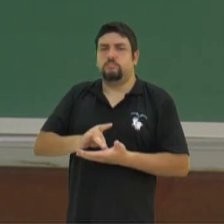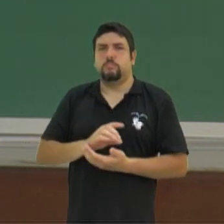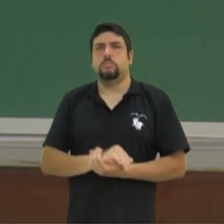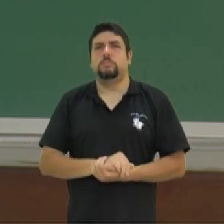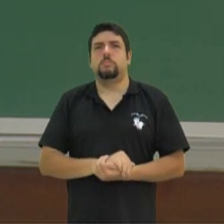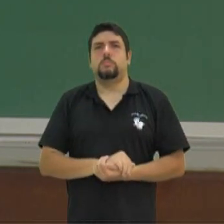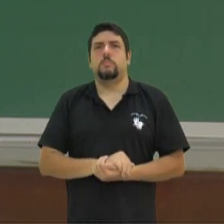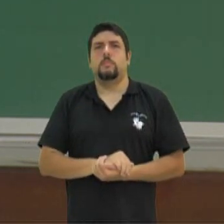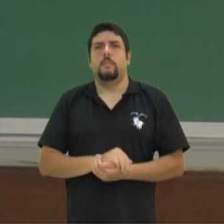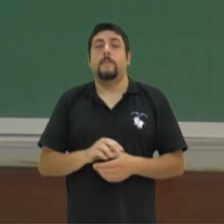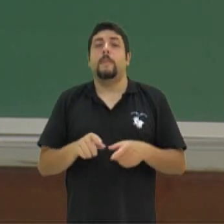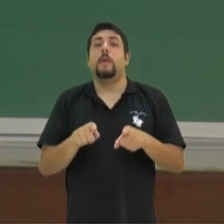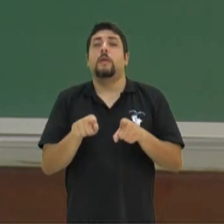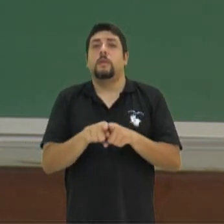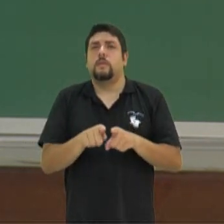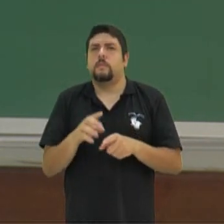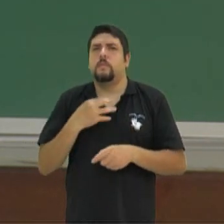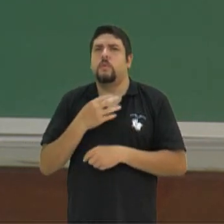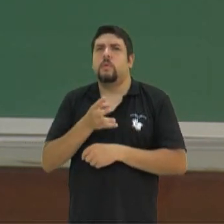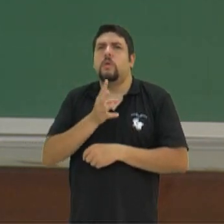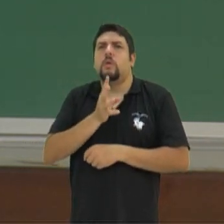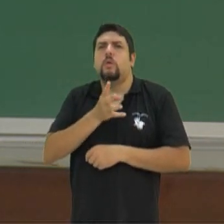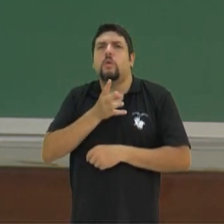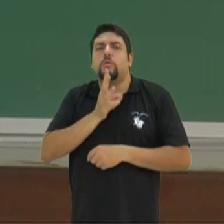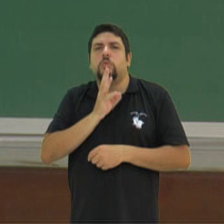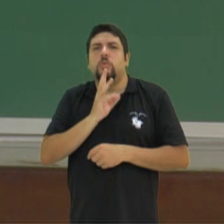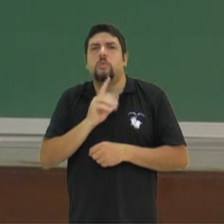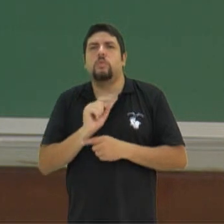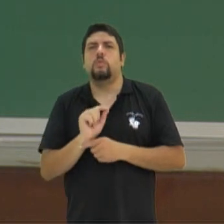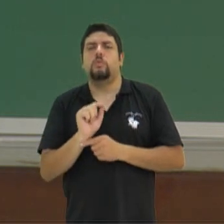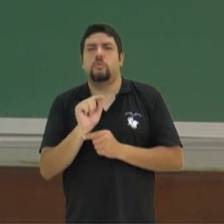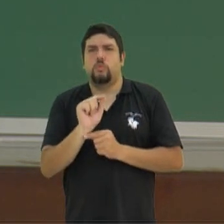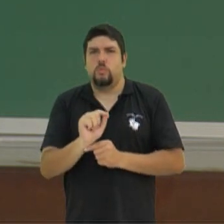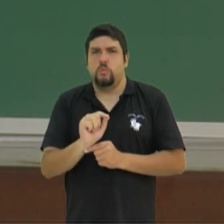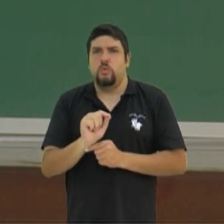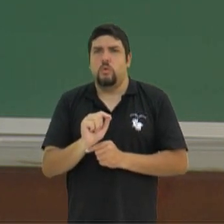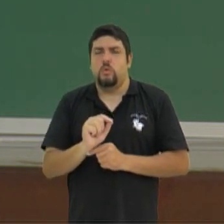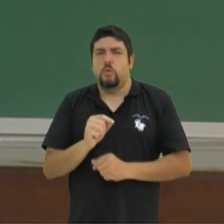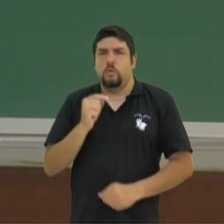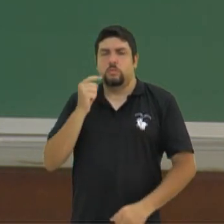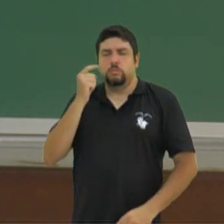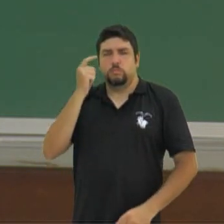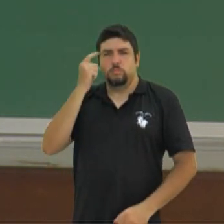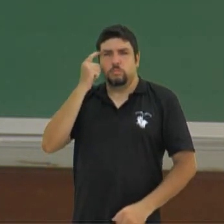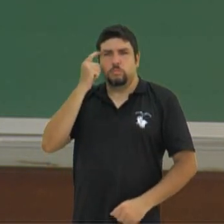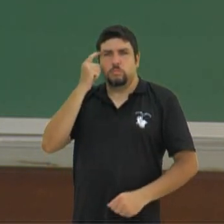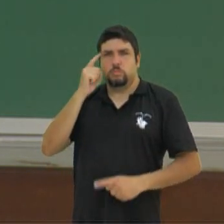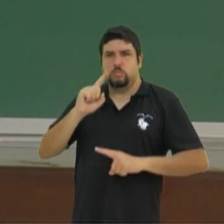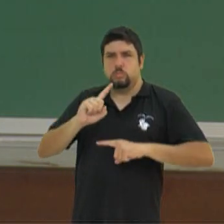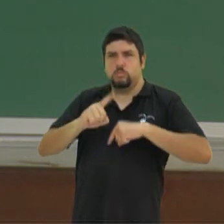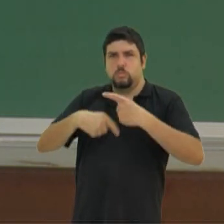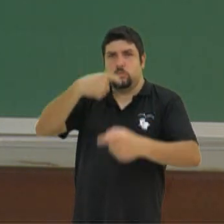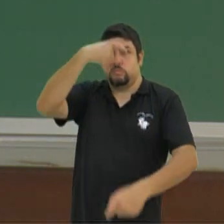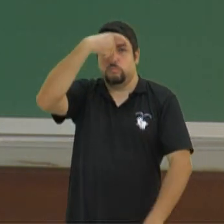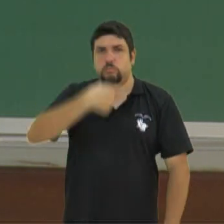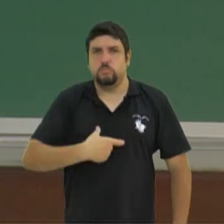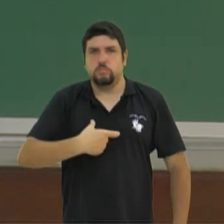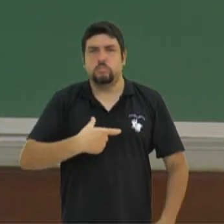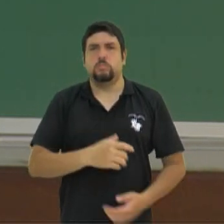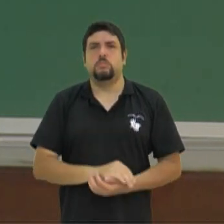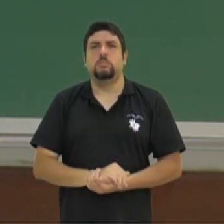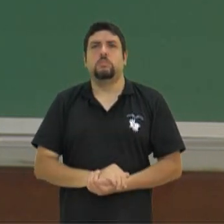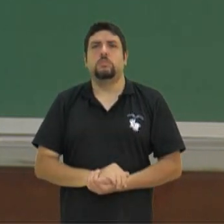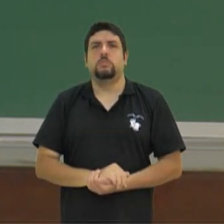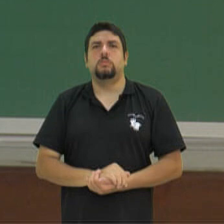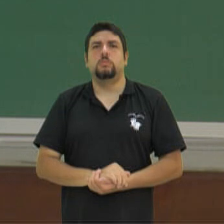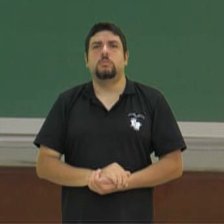também a ideia de cogito ergo sum, o penso, logo existo, vamos retomar nessa aula também, ok? E